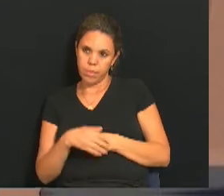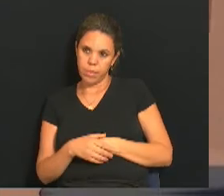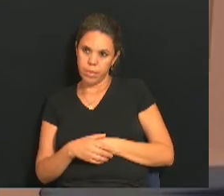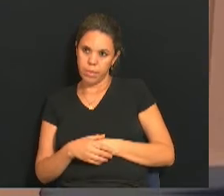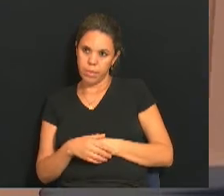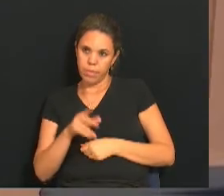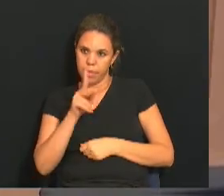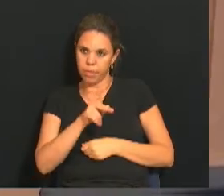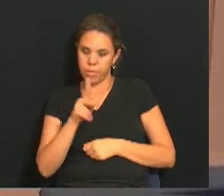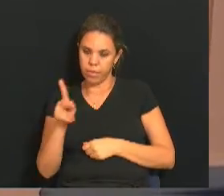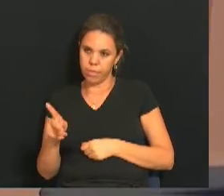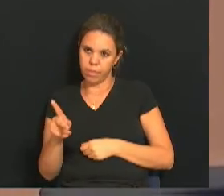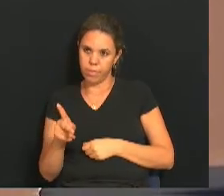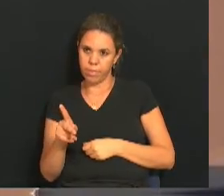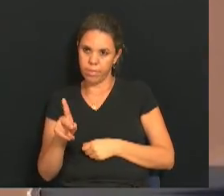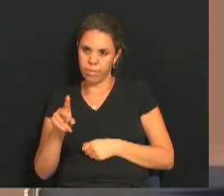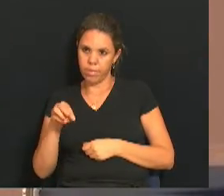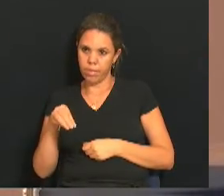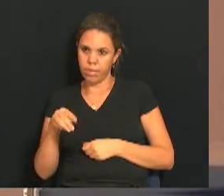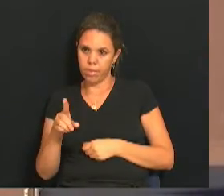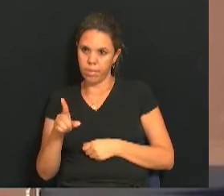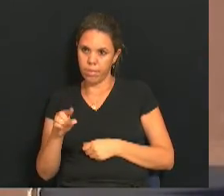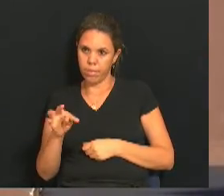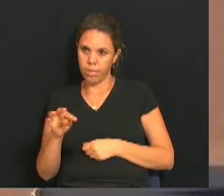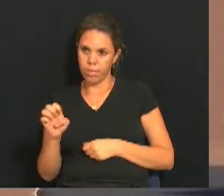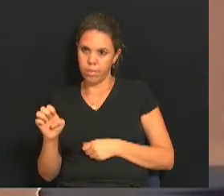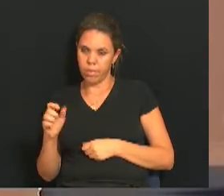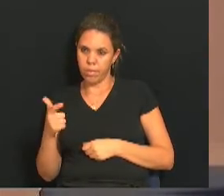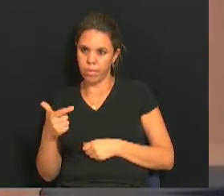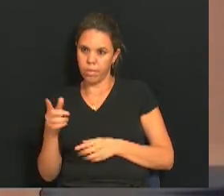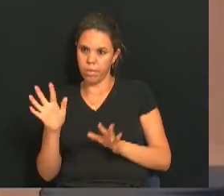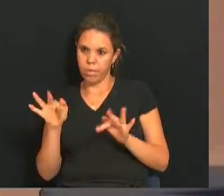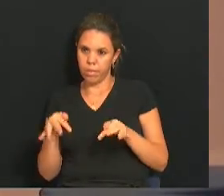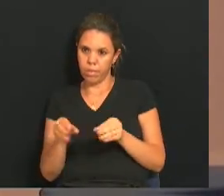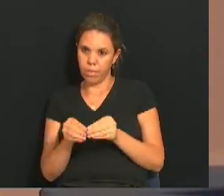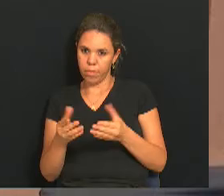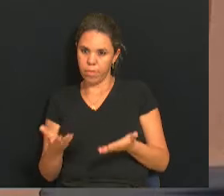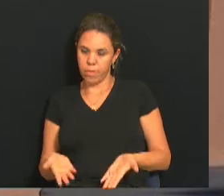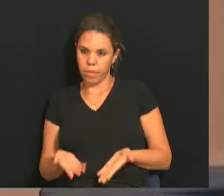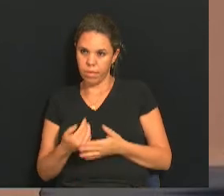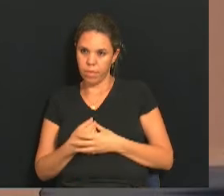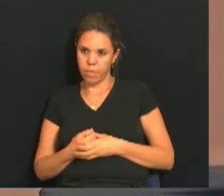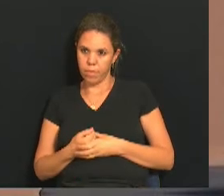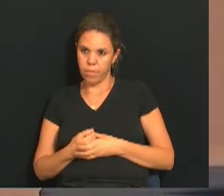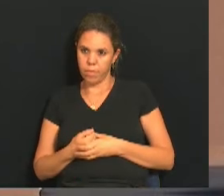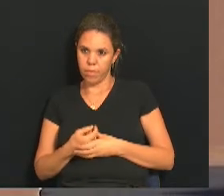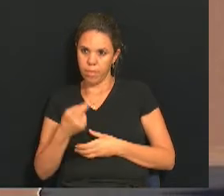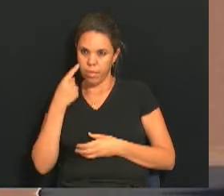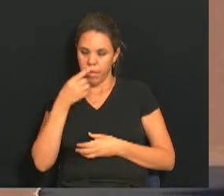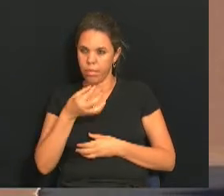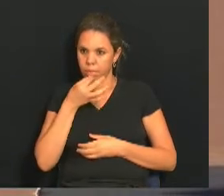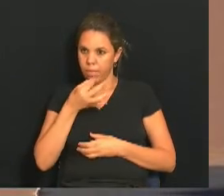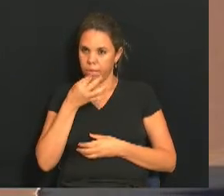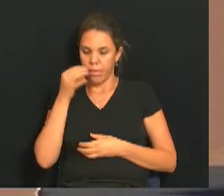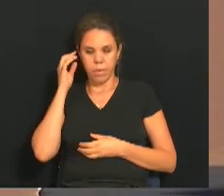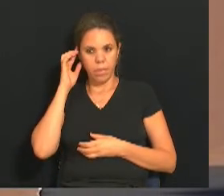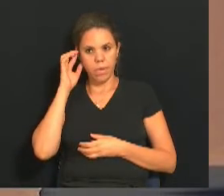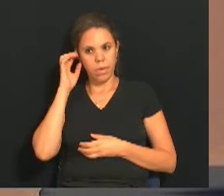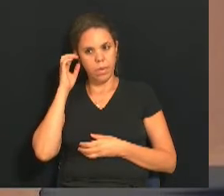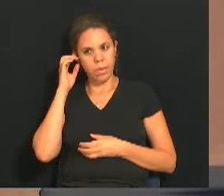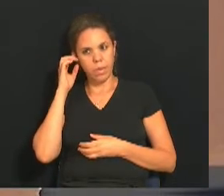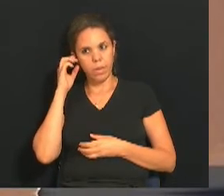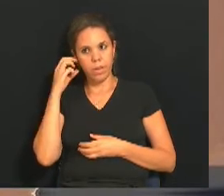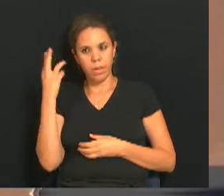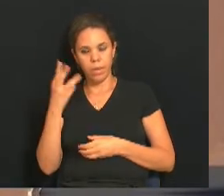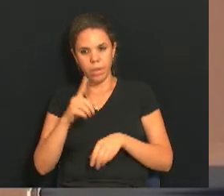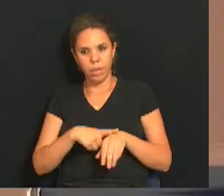professor Marighetti, e depois verifico os encaminhamentos. Eu vejo o seguinte, gente, nós estamos vivendo um